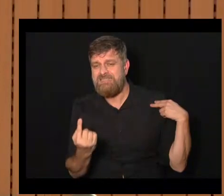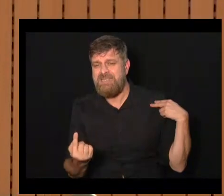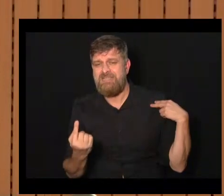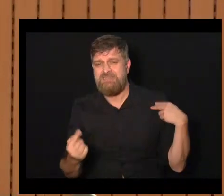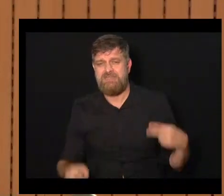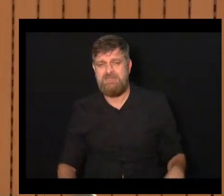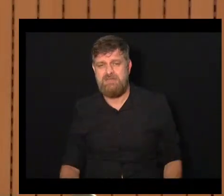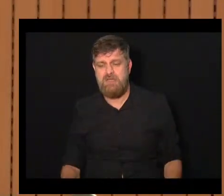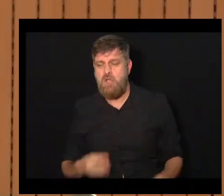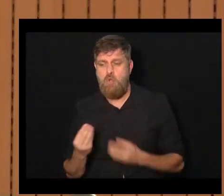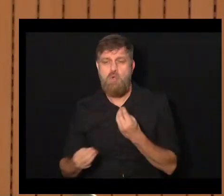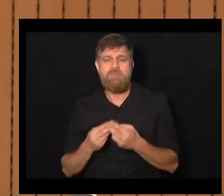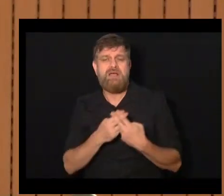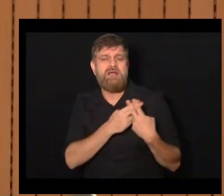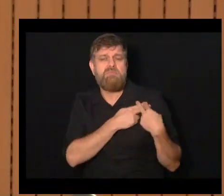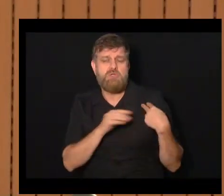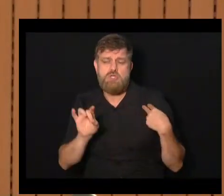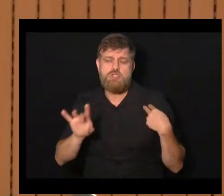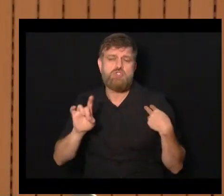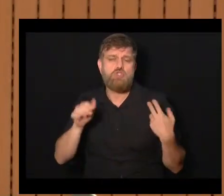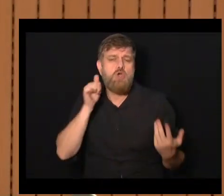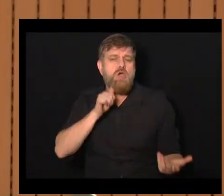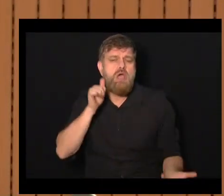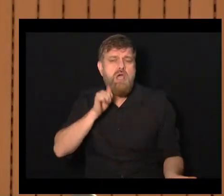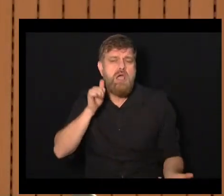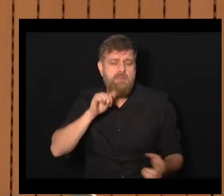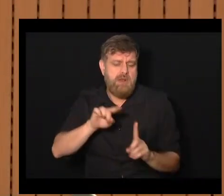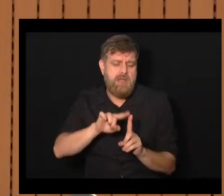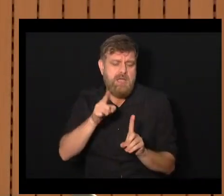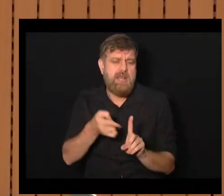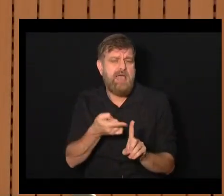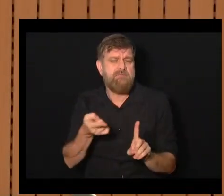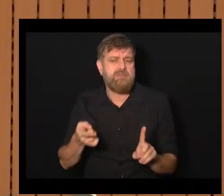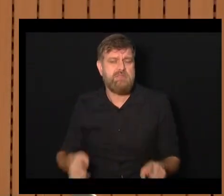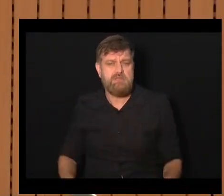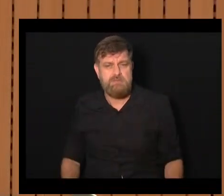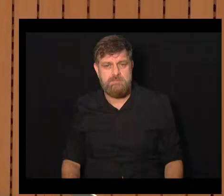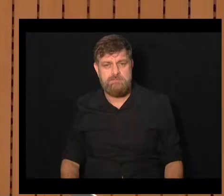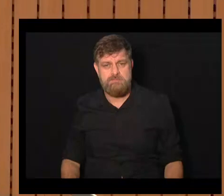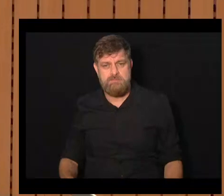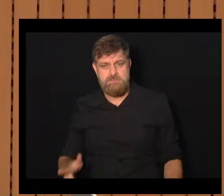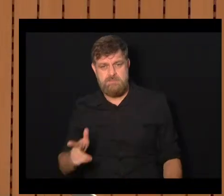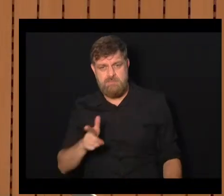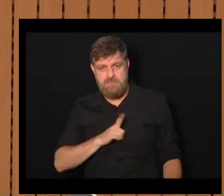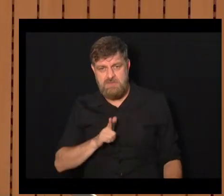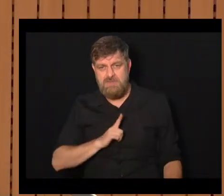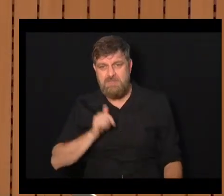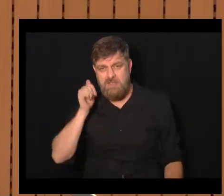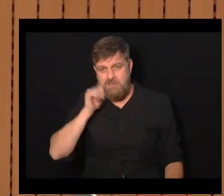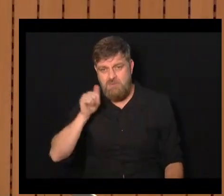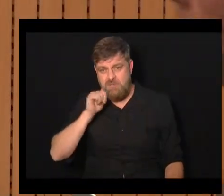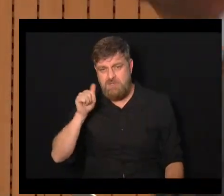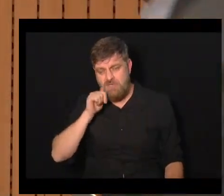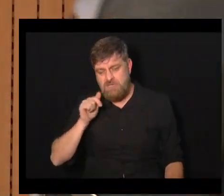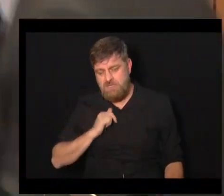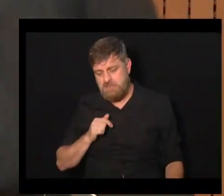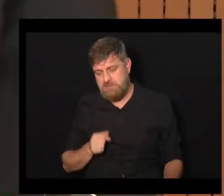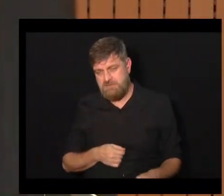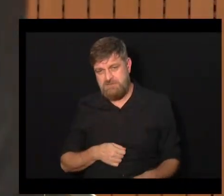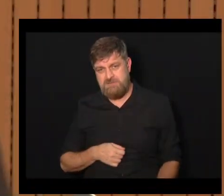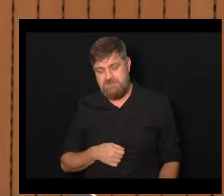como se fosse uma responsabilidade unicamente da mulher. A gente tem um conjunto de mulheres, muitas